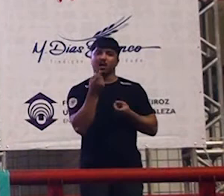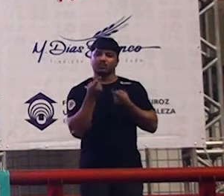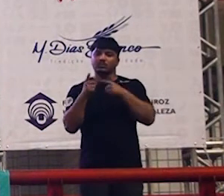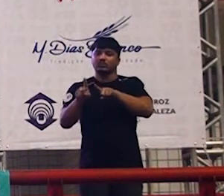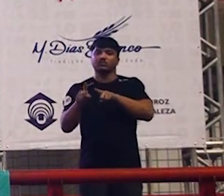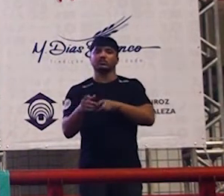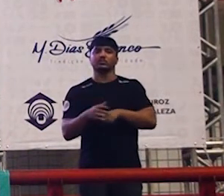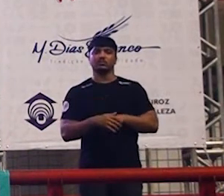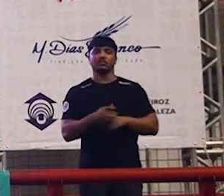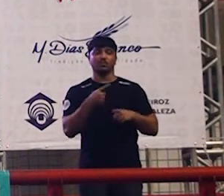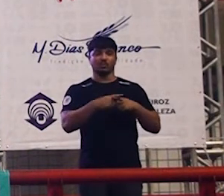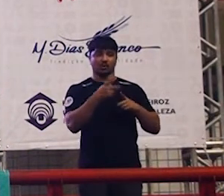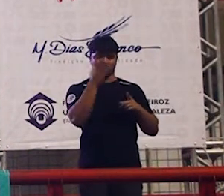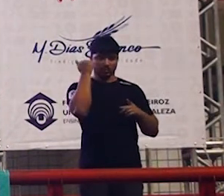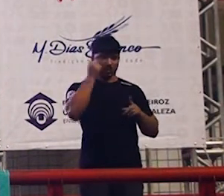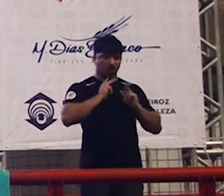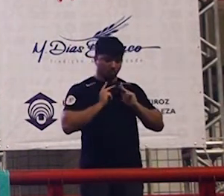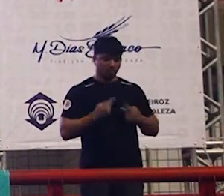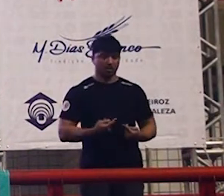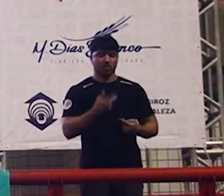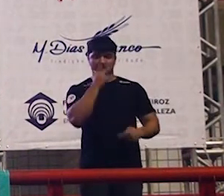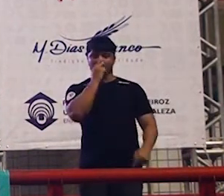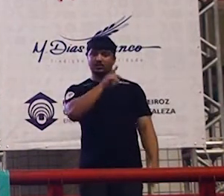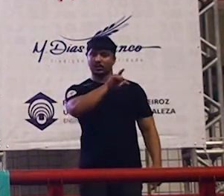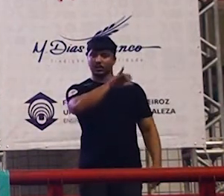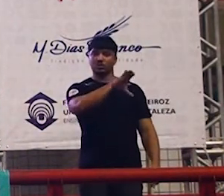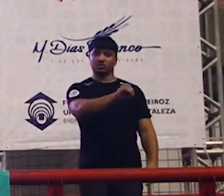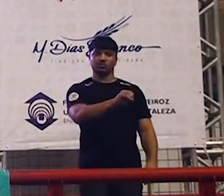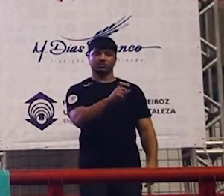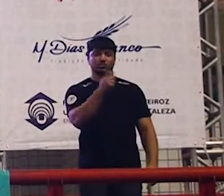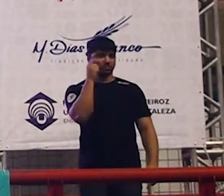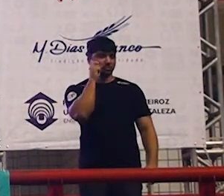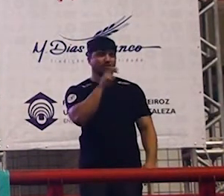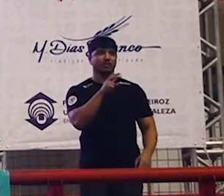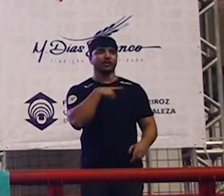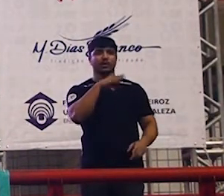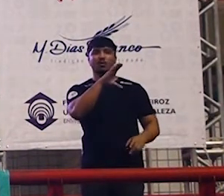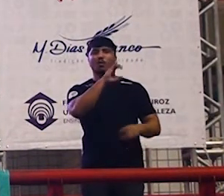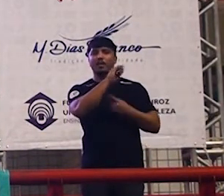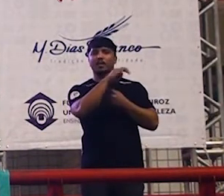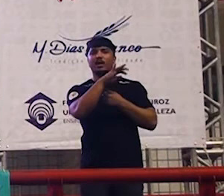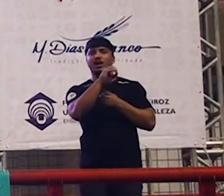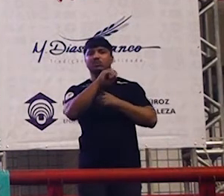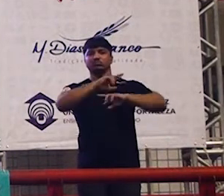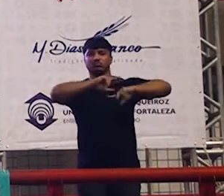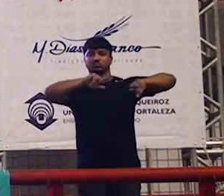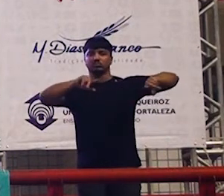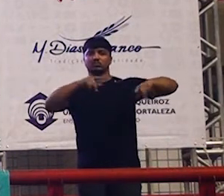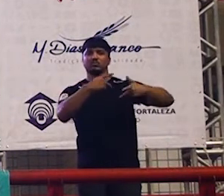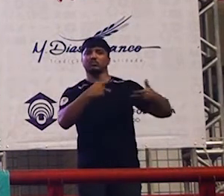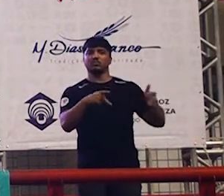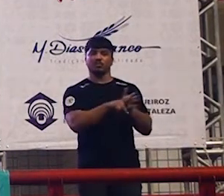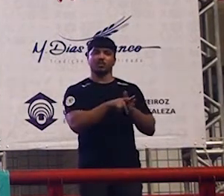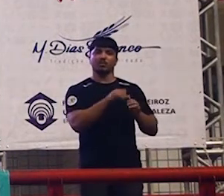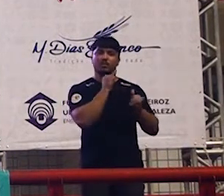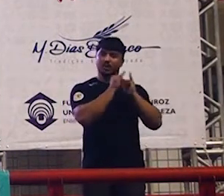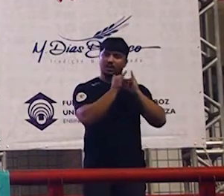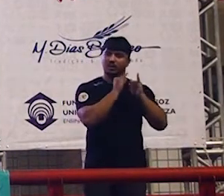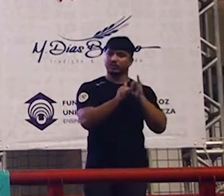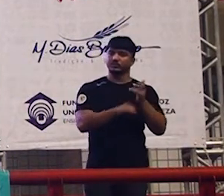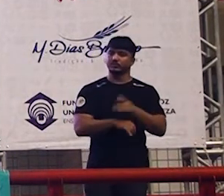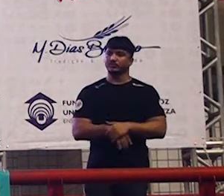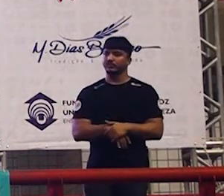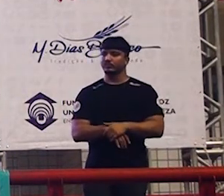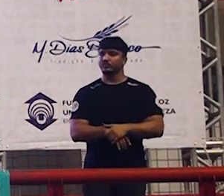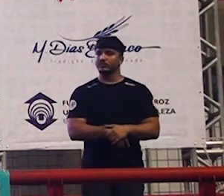Aí a gente vê como a humanidade é lixo quando vai ver os comentários a notícias na internet.